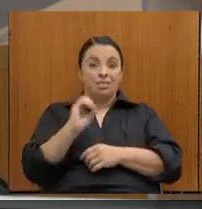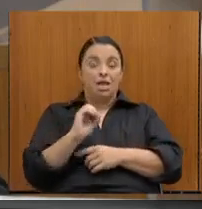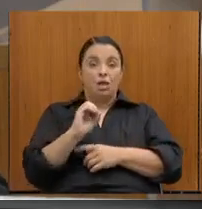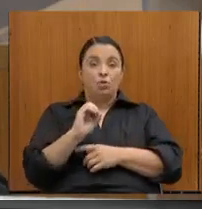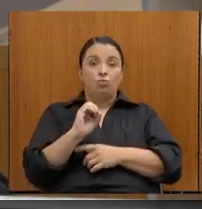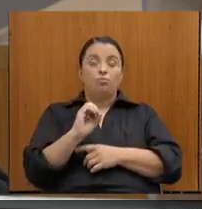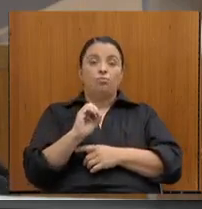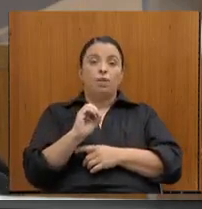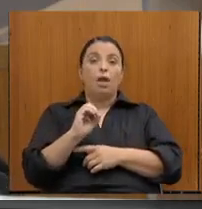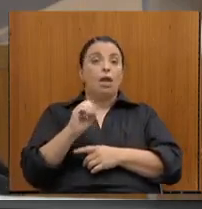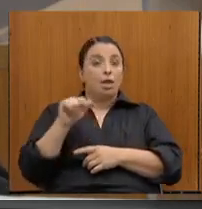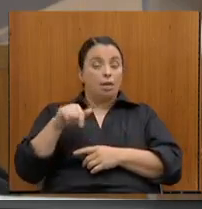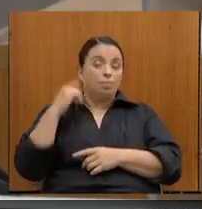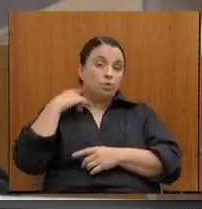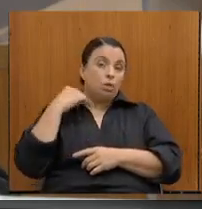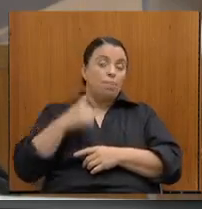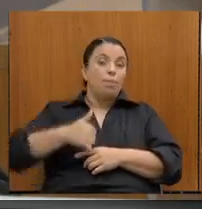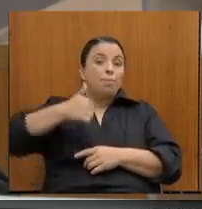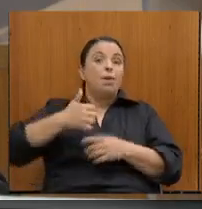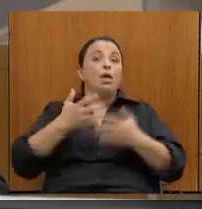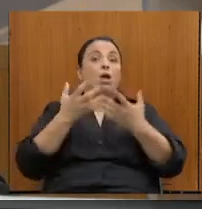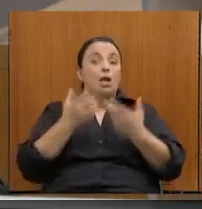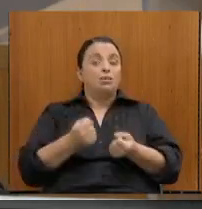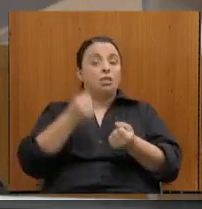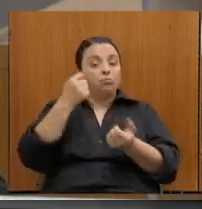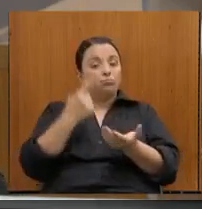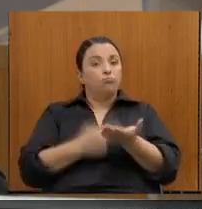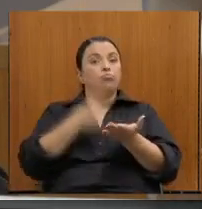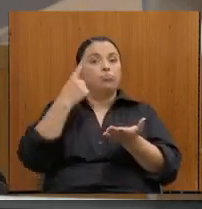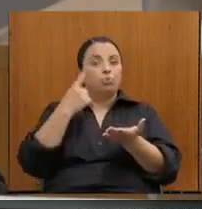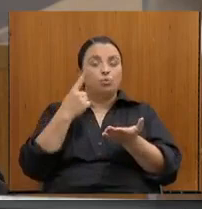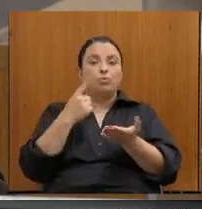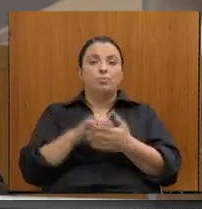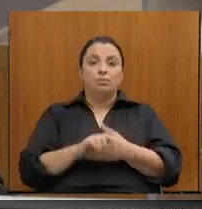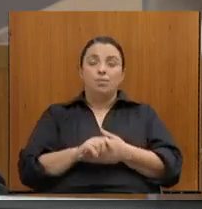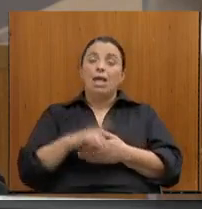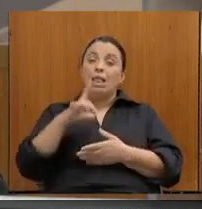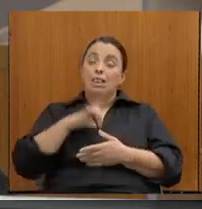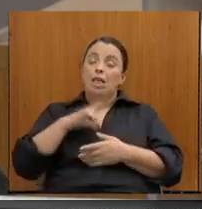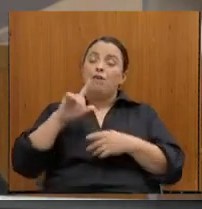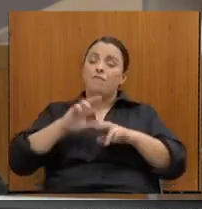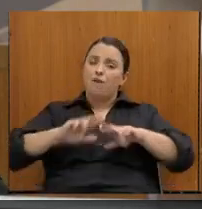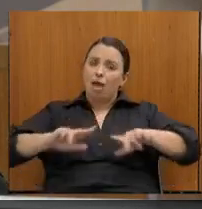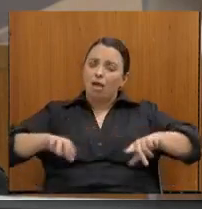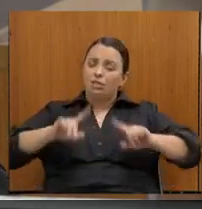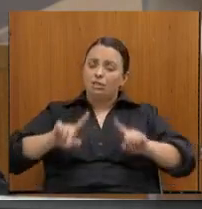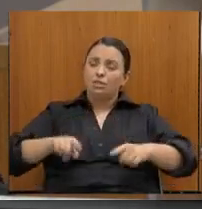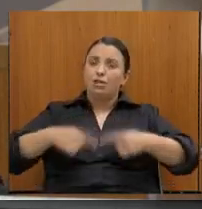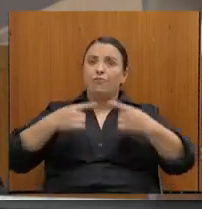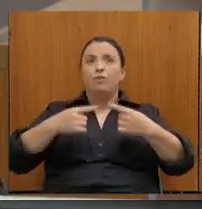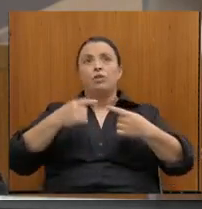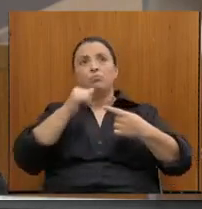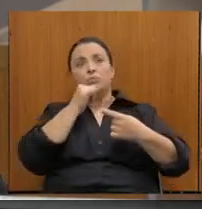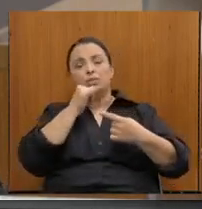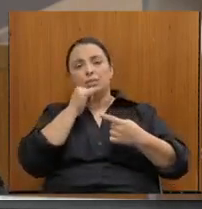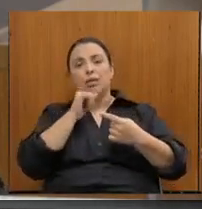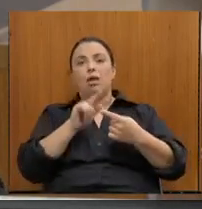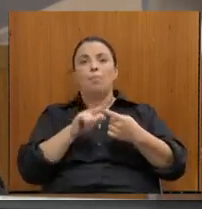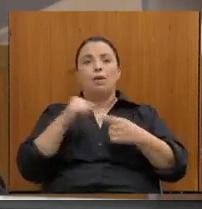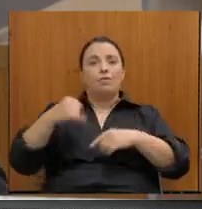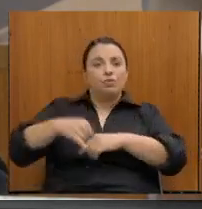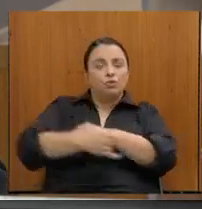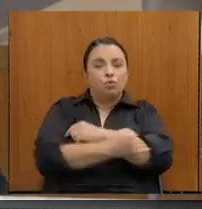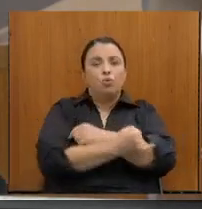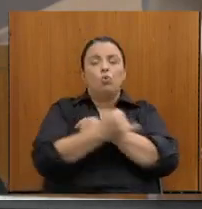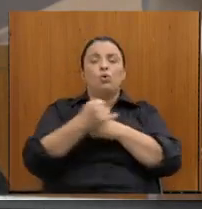aderiu ainda acho que nós temos grandes desafios na questão da infraestrutura de transporte na questão da distribuição do